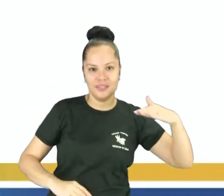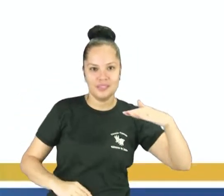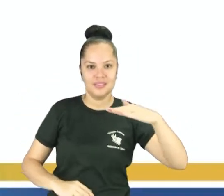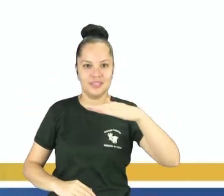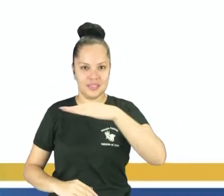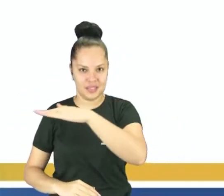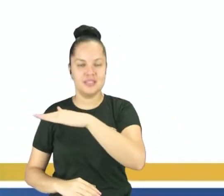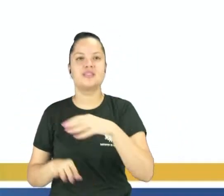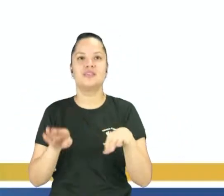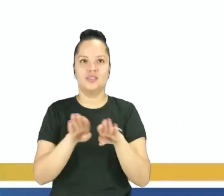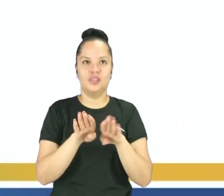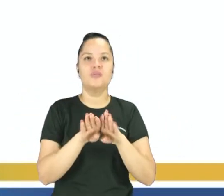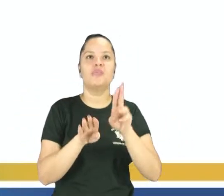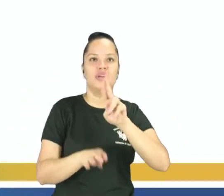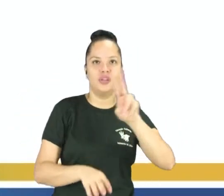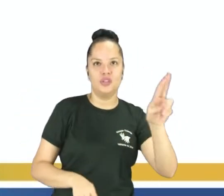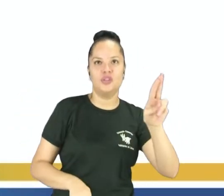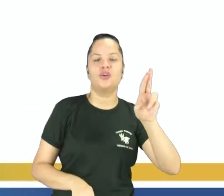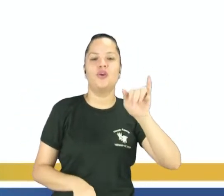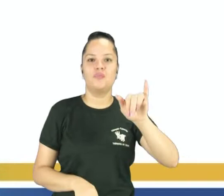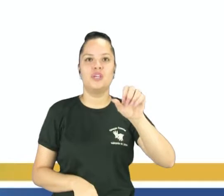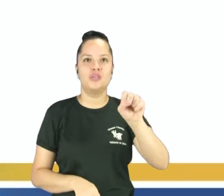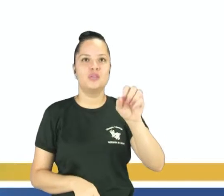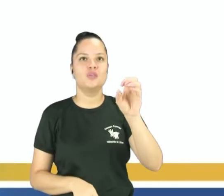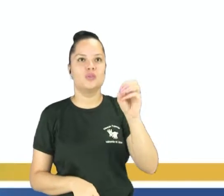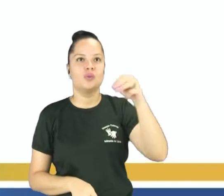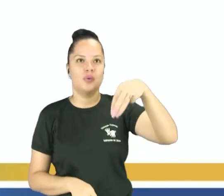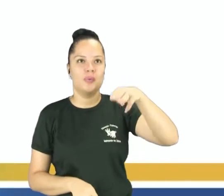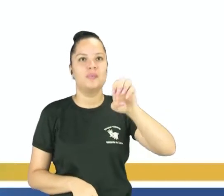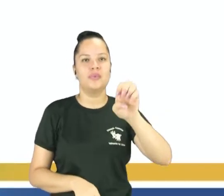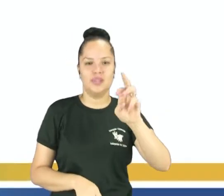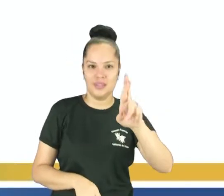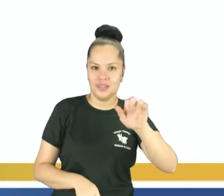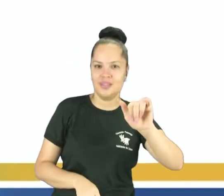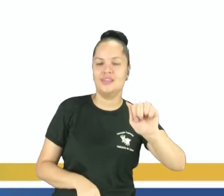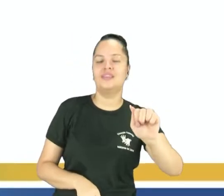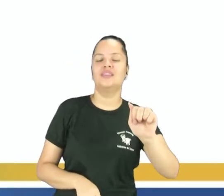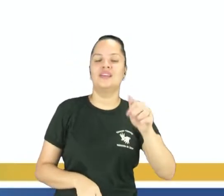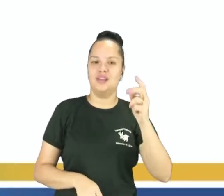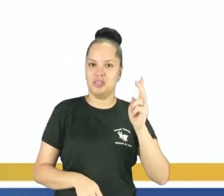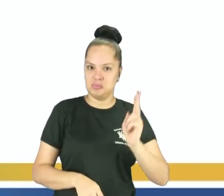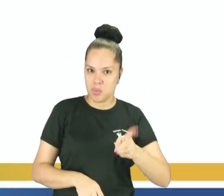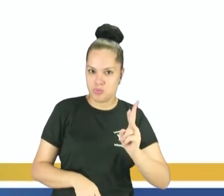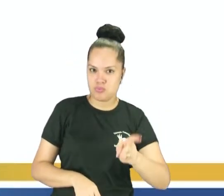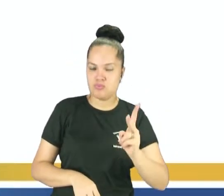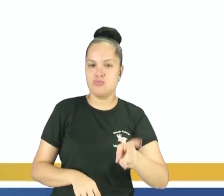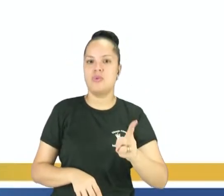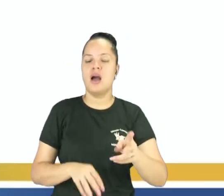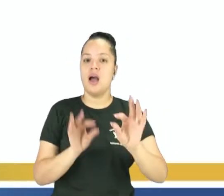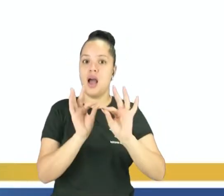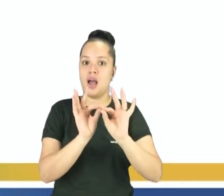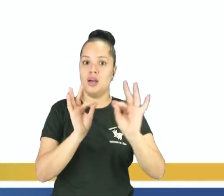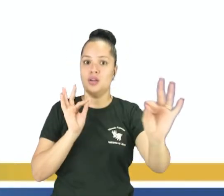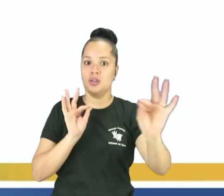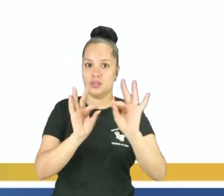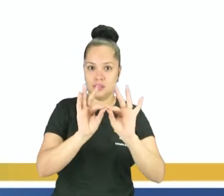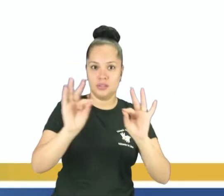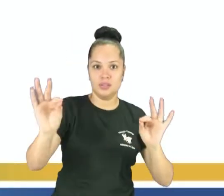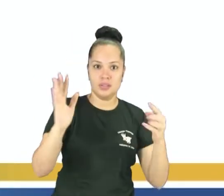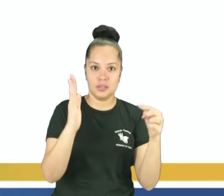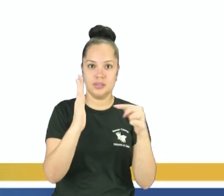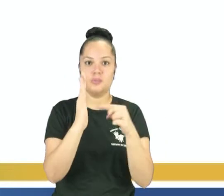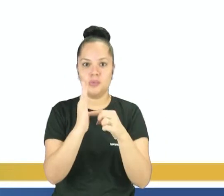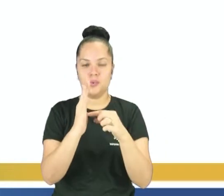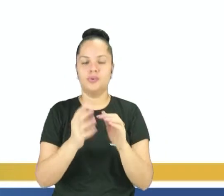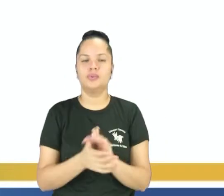de isomerias, pois preservam as distâncias entre diferentes pontos constituintes das figuras. Observe a seguinte